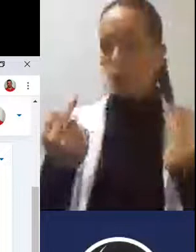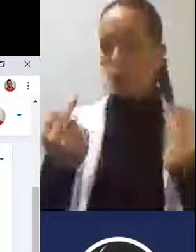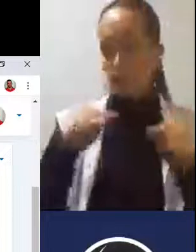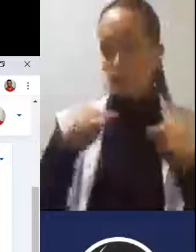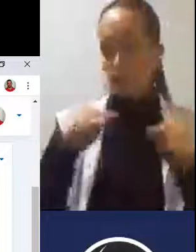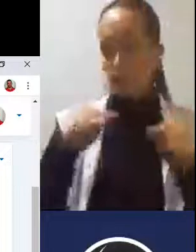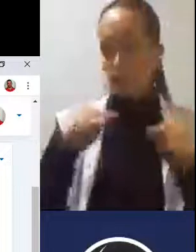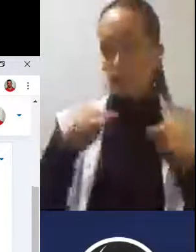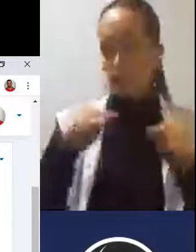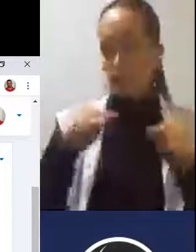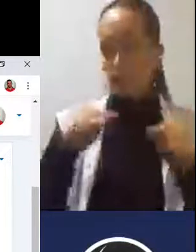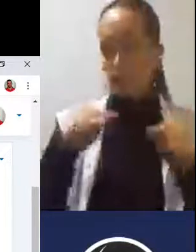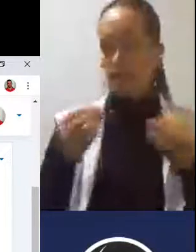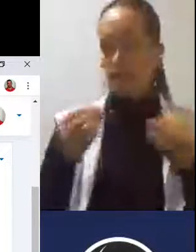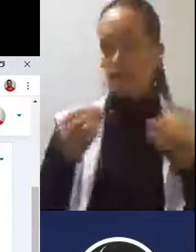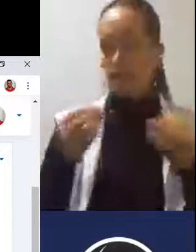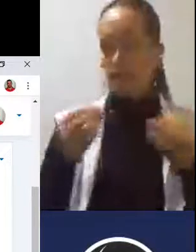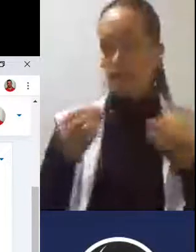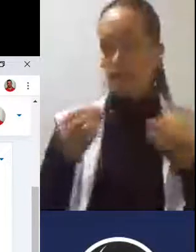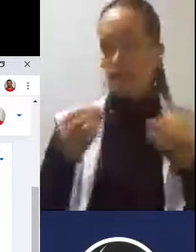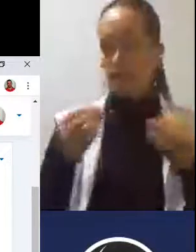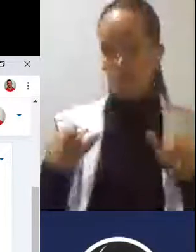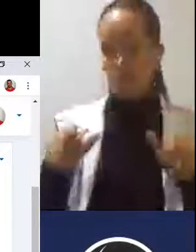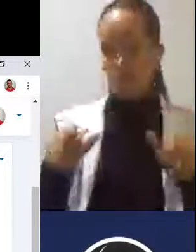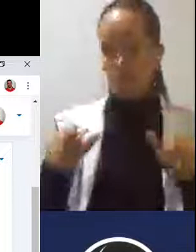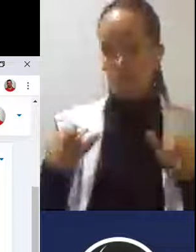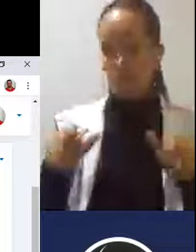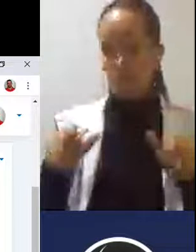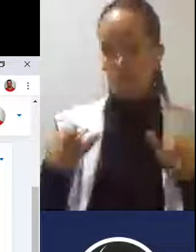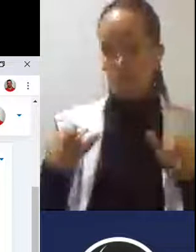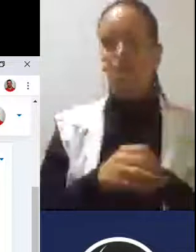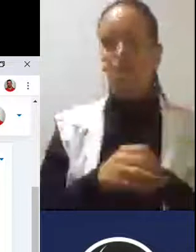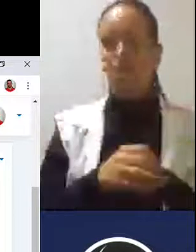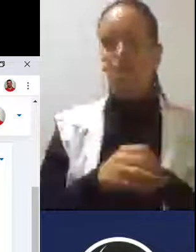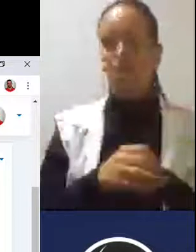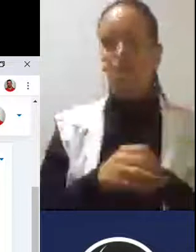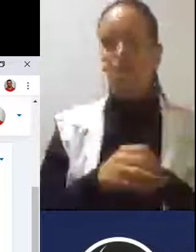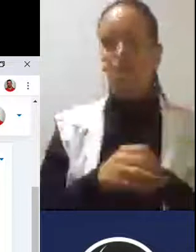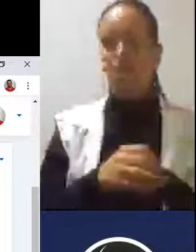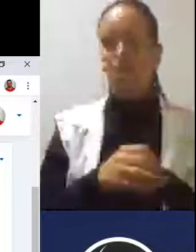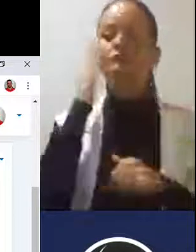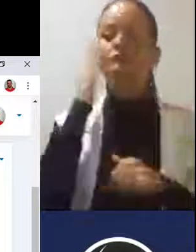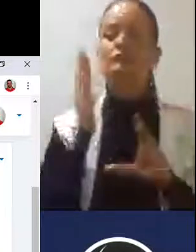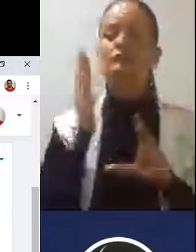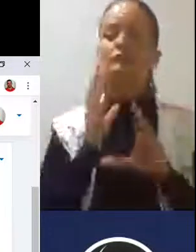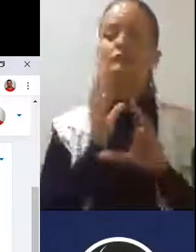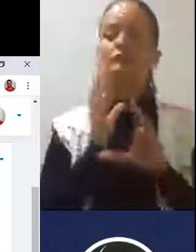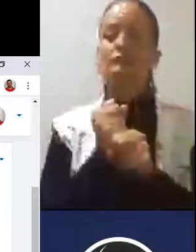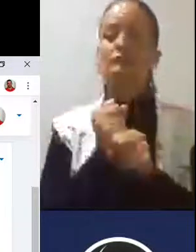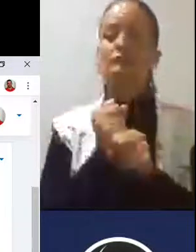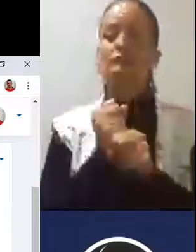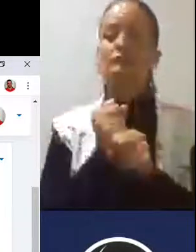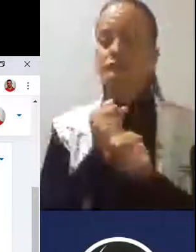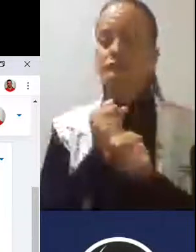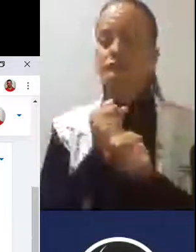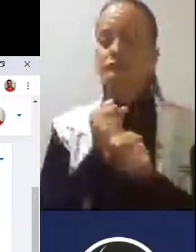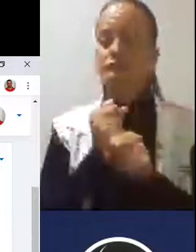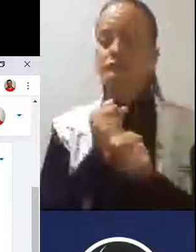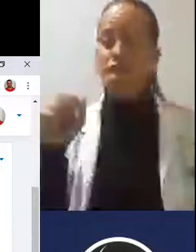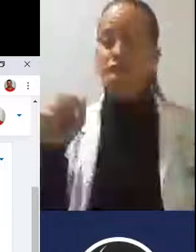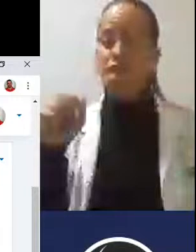E como é que faz para mim poder associar esses resistores? Quanto que é a carga total? Então, quando a gente tem resistores em série, basta a gente